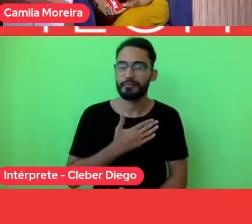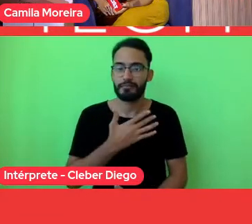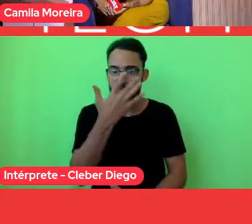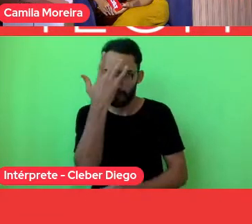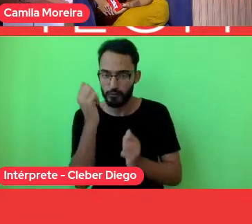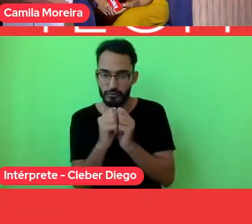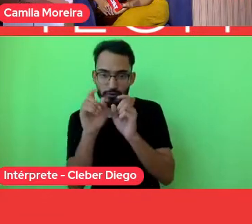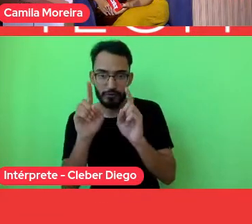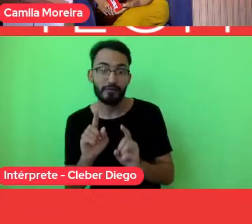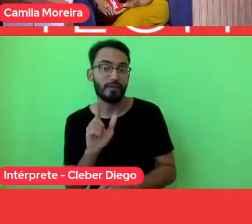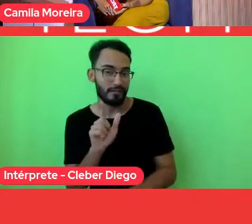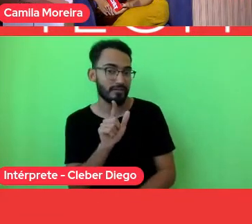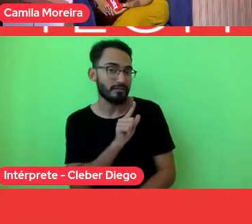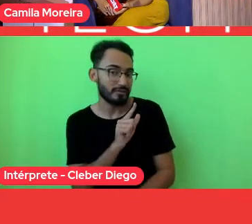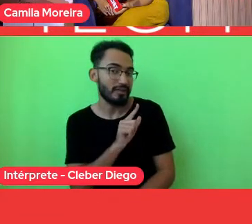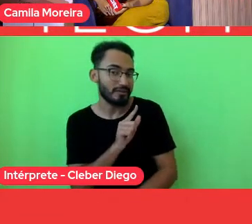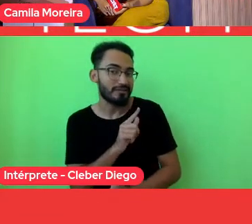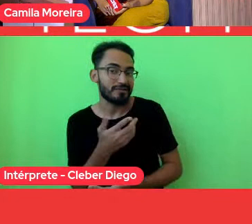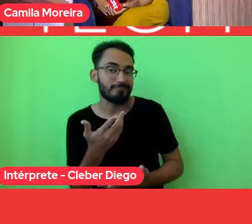deficiência. Existem